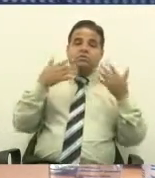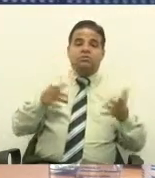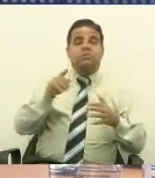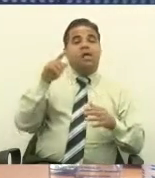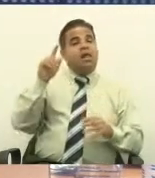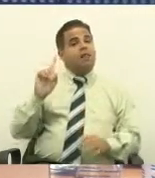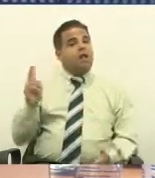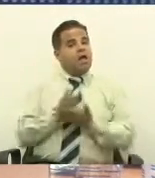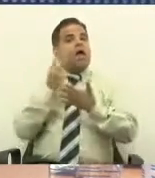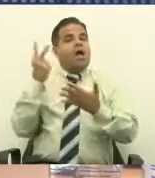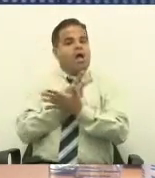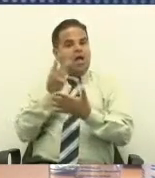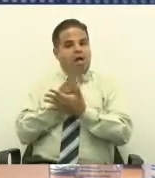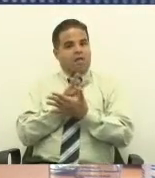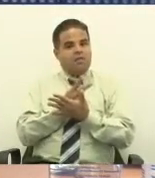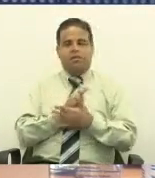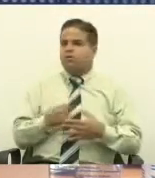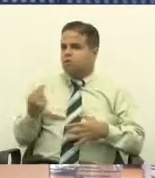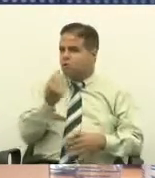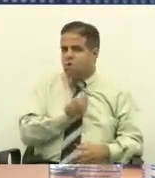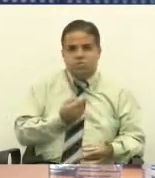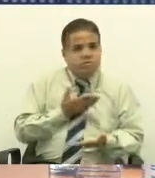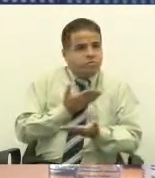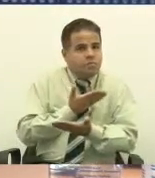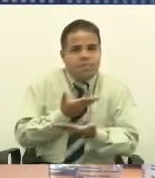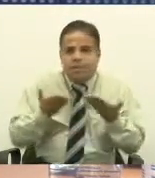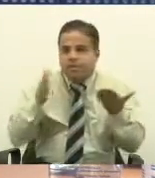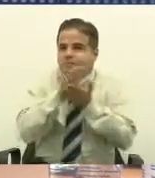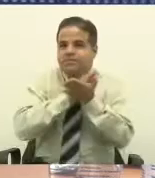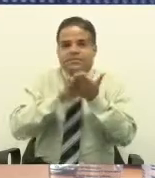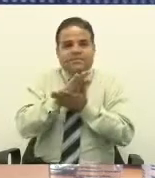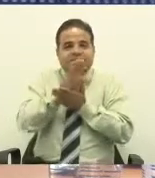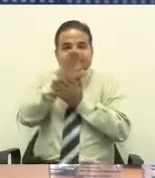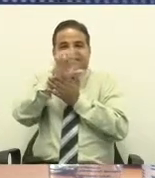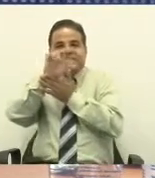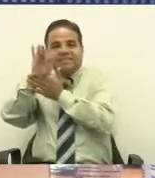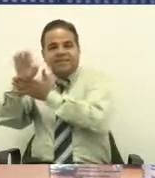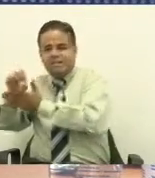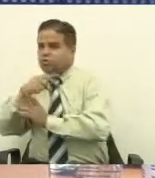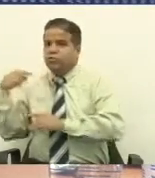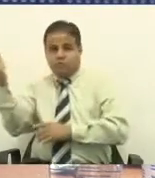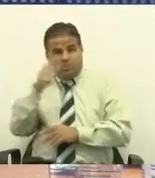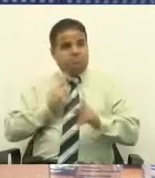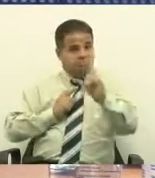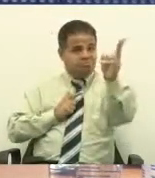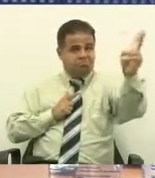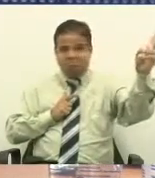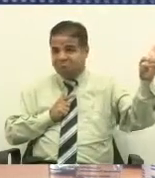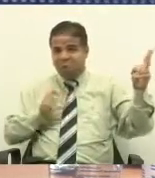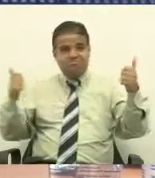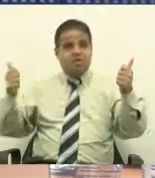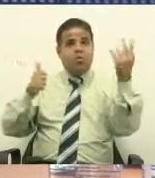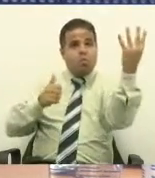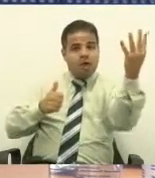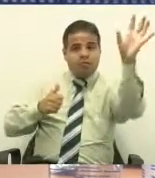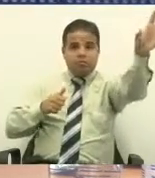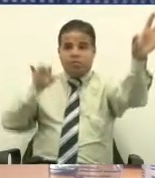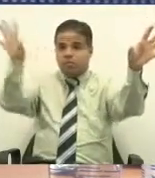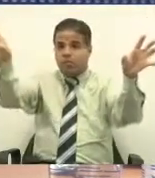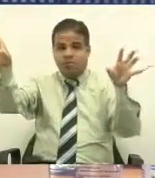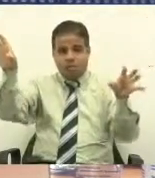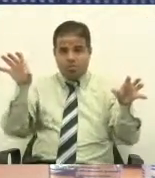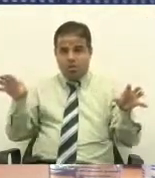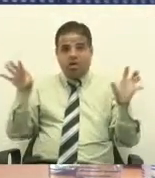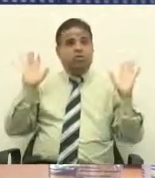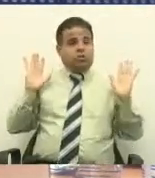está equivocada. Nós não perdemos nenhum CIET. Nós continuamos com os 4 CIETs